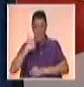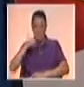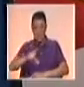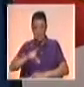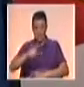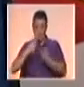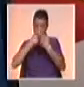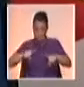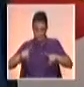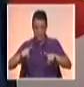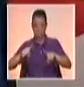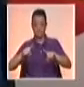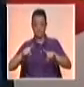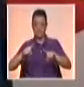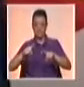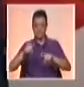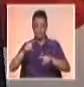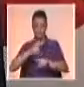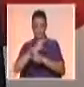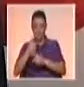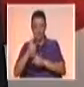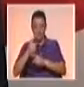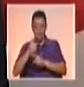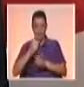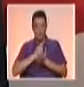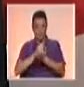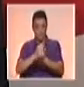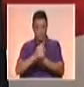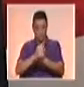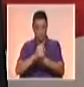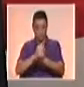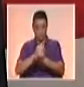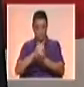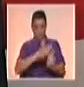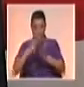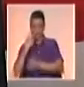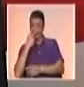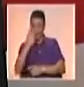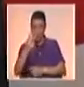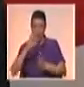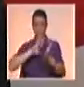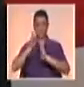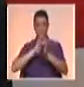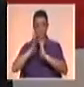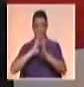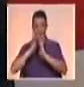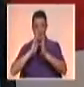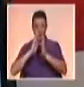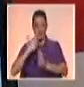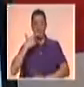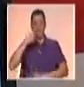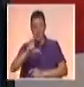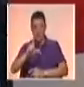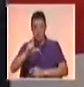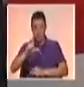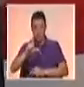de serem diferentes, basta o suporte de uma ser oral e o de outra ser visual e gestual, são línguas, conforme